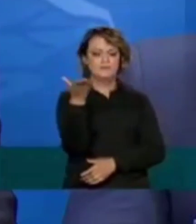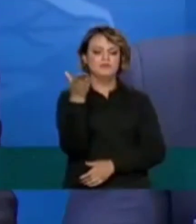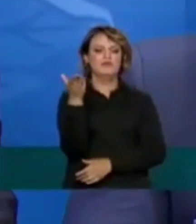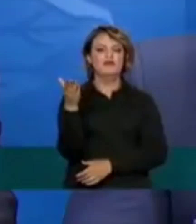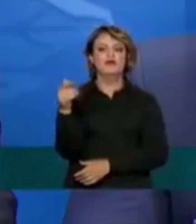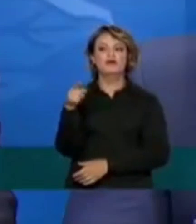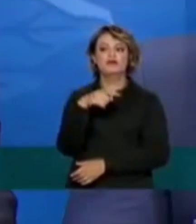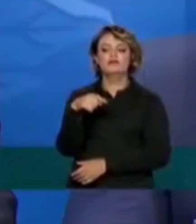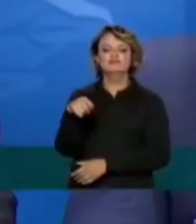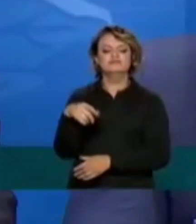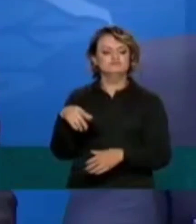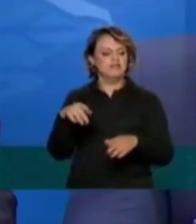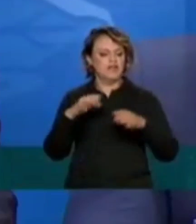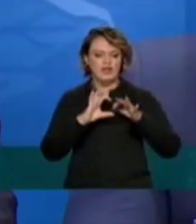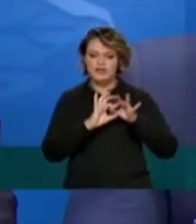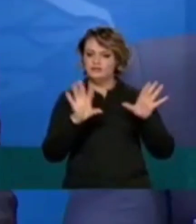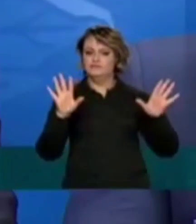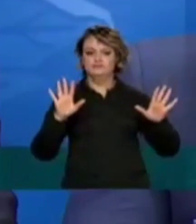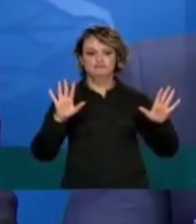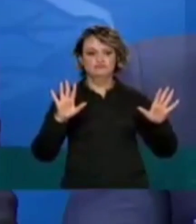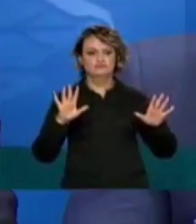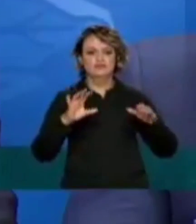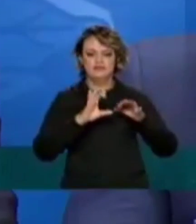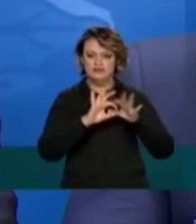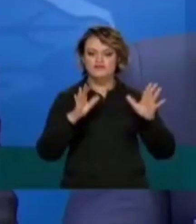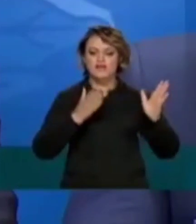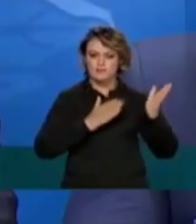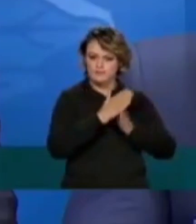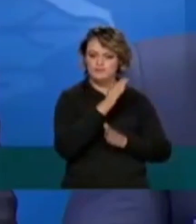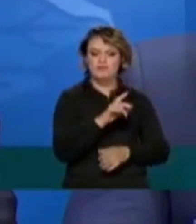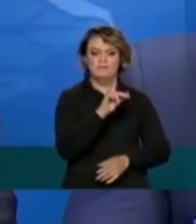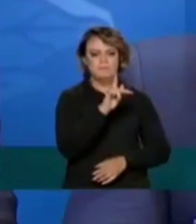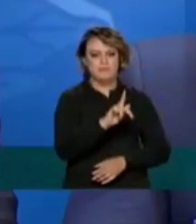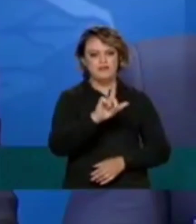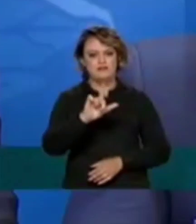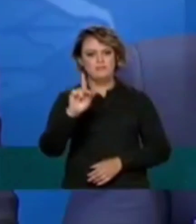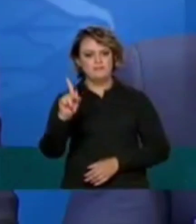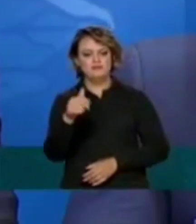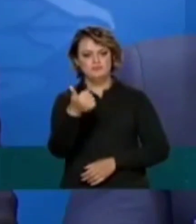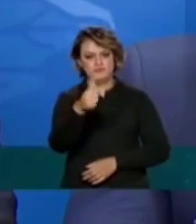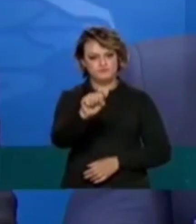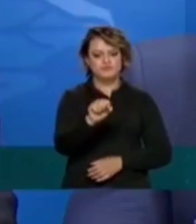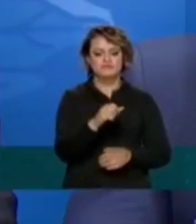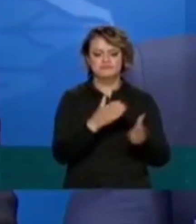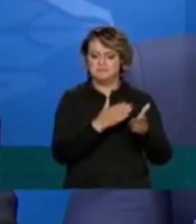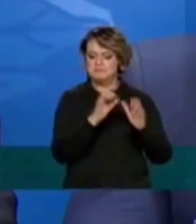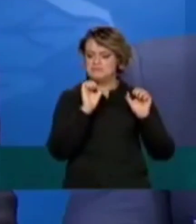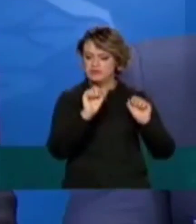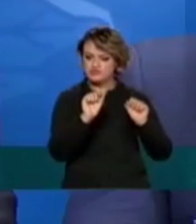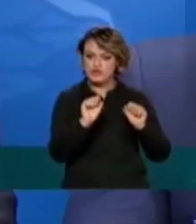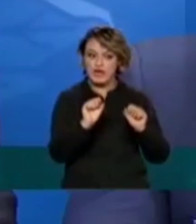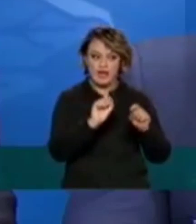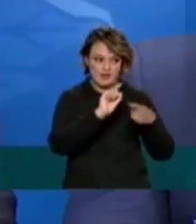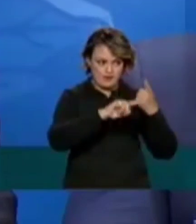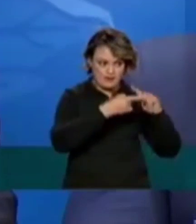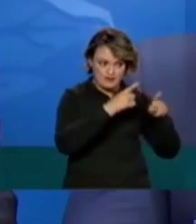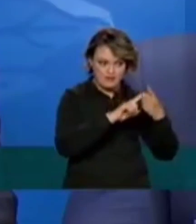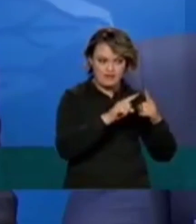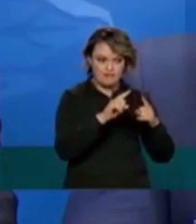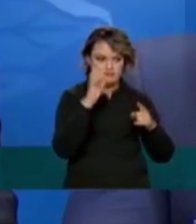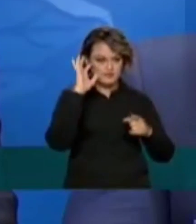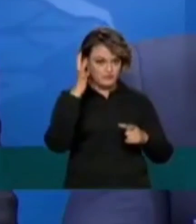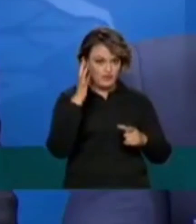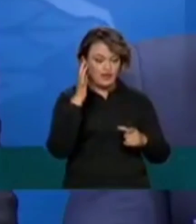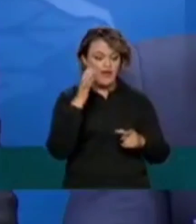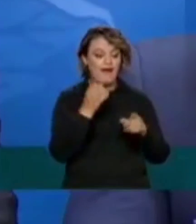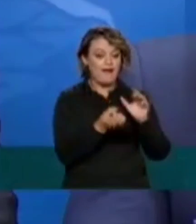a tranquilidade, a autonomia, a sensibilidade na aprovação do PLP 18 e que nós, após isso,